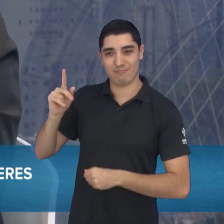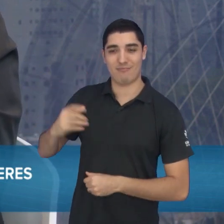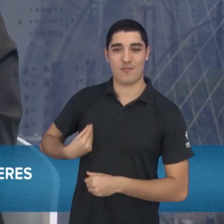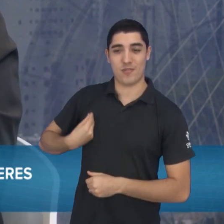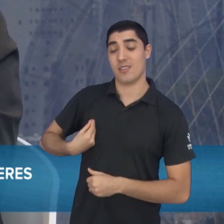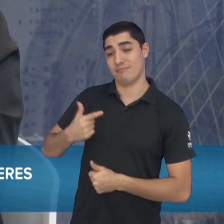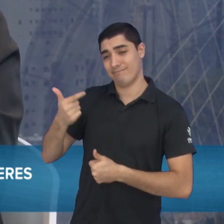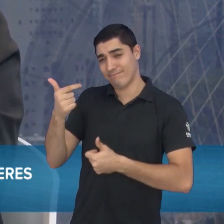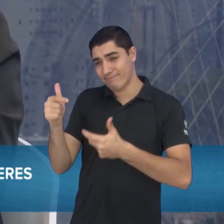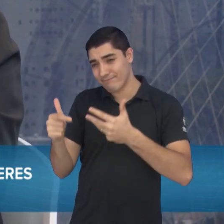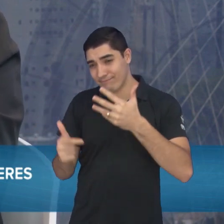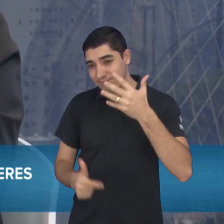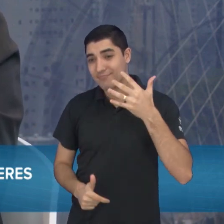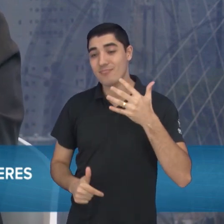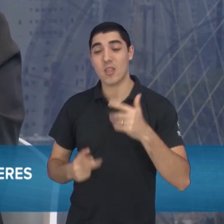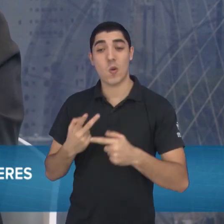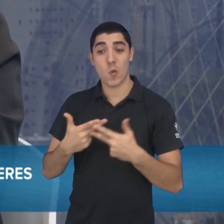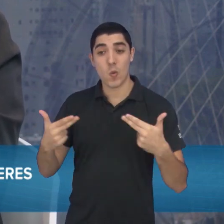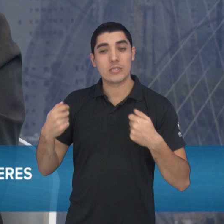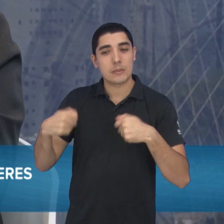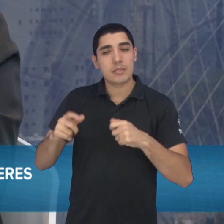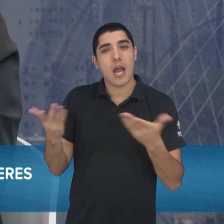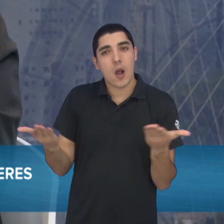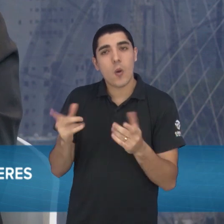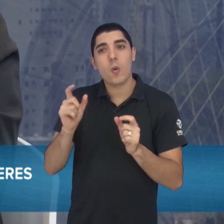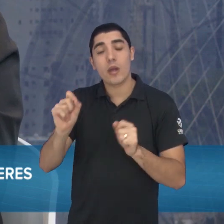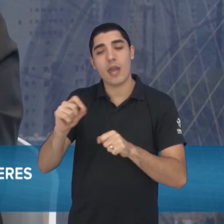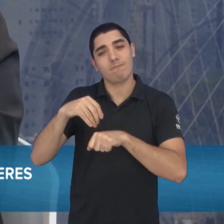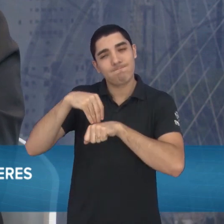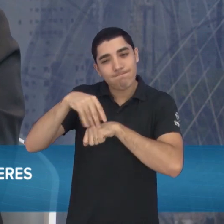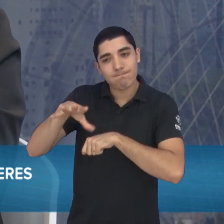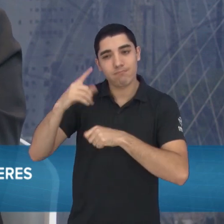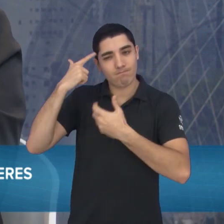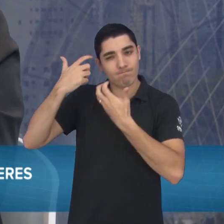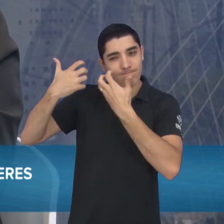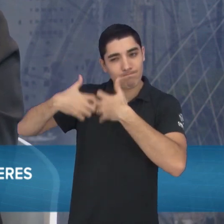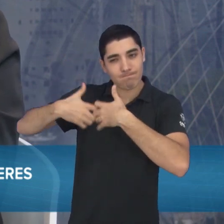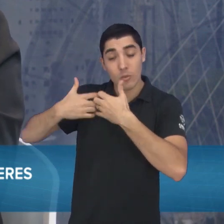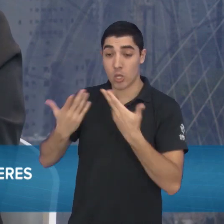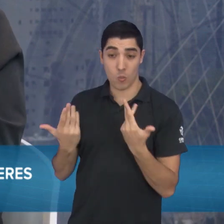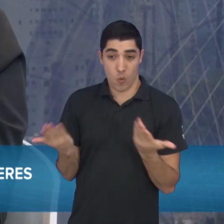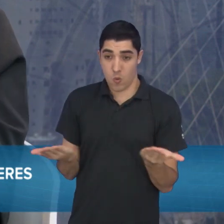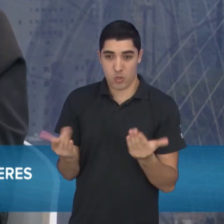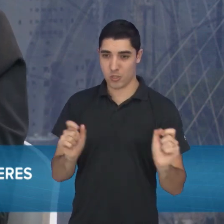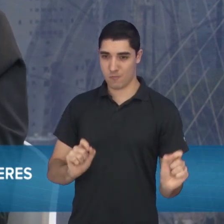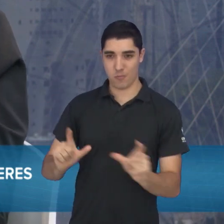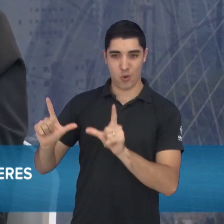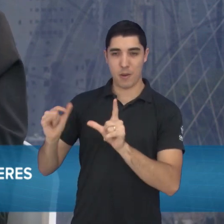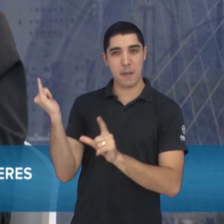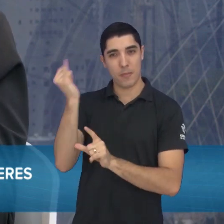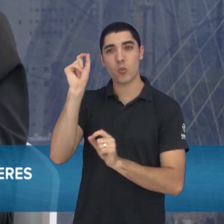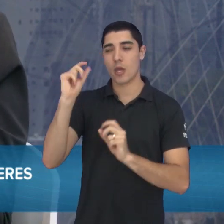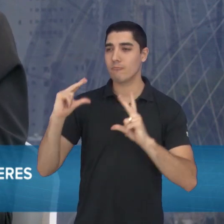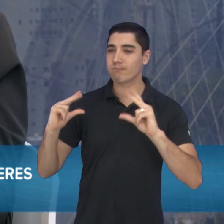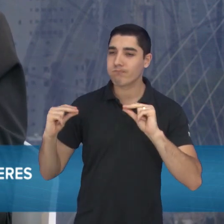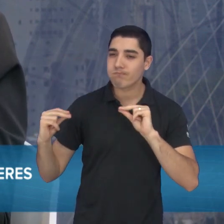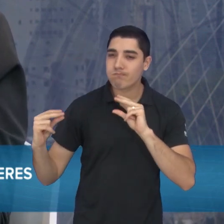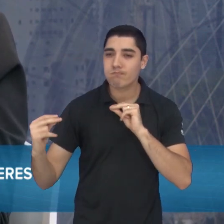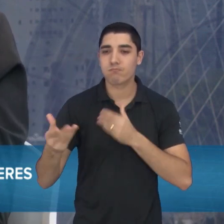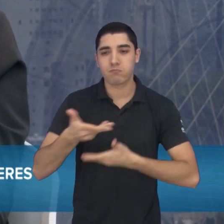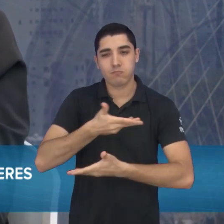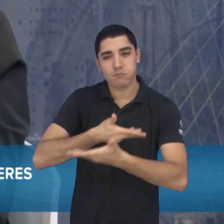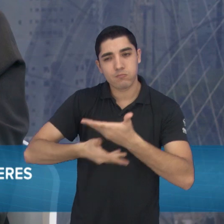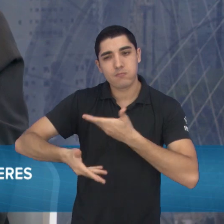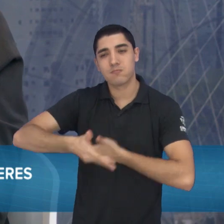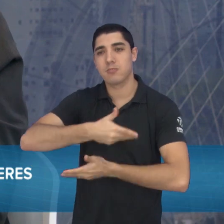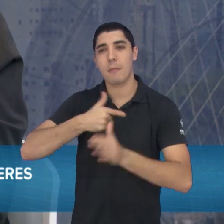num período de reflexão, né? O diálogo aqui hoje no programa é importante para isso também, né? Para a gente vir trazendo